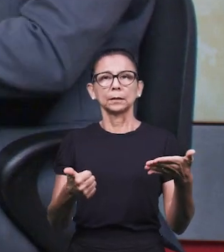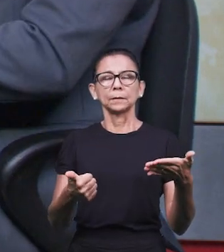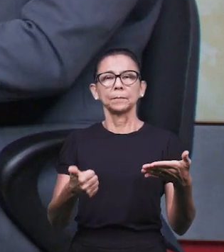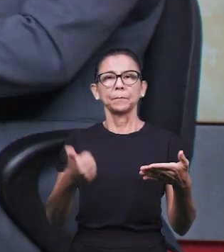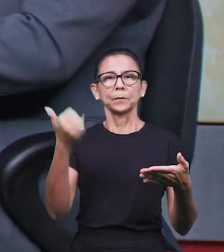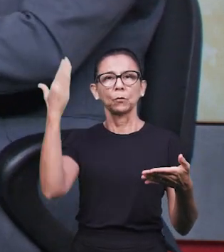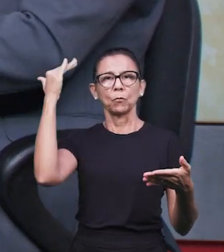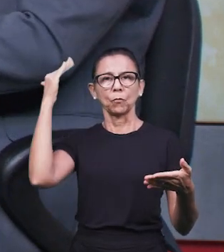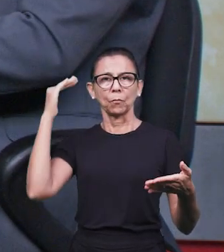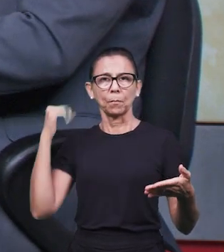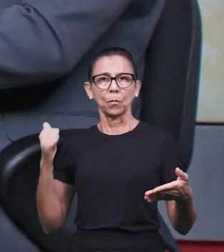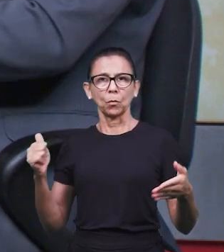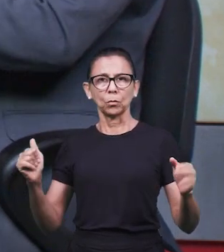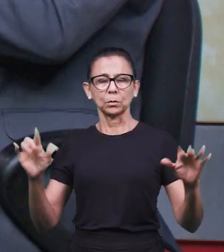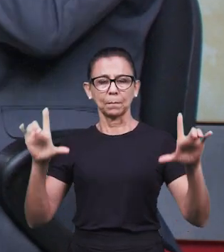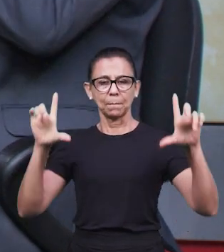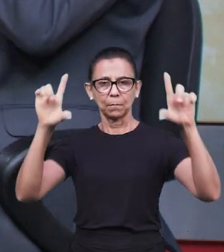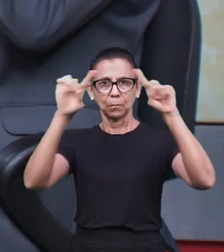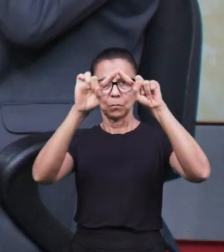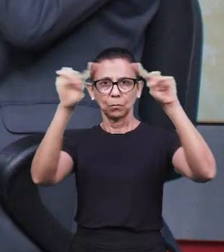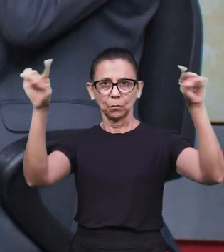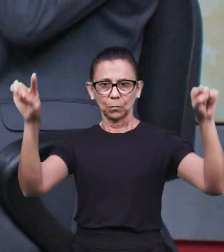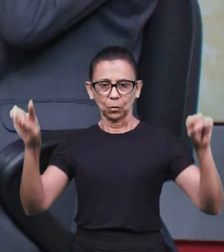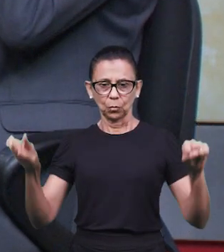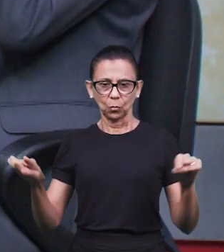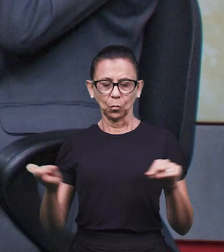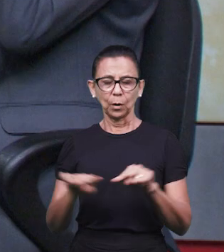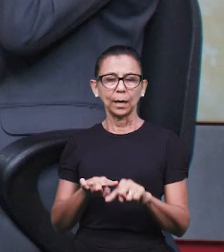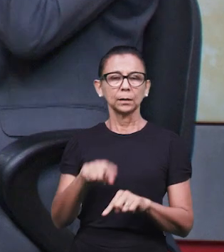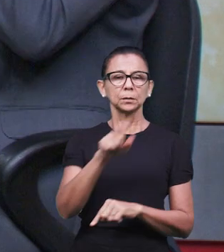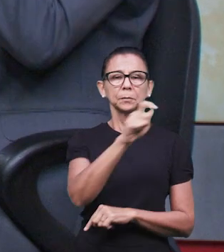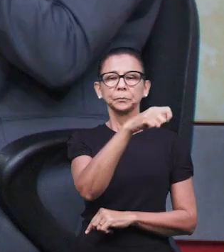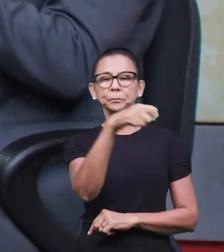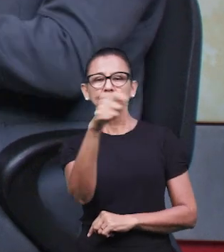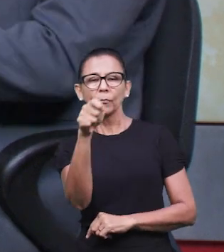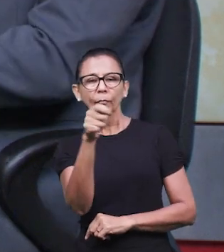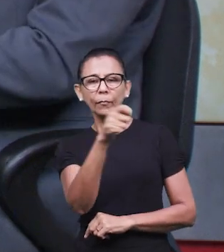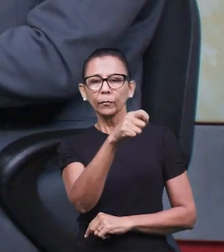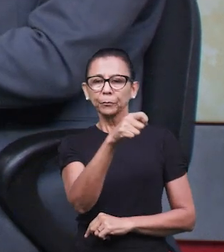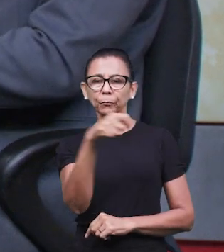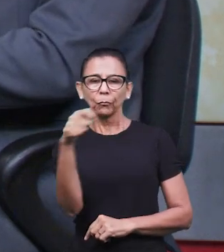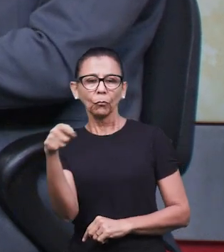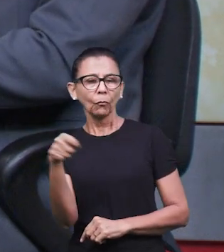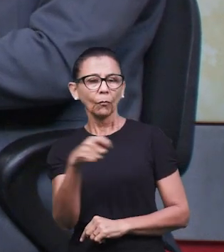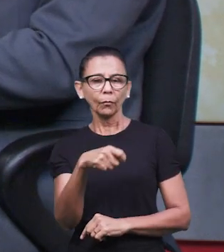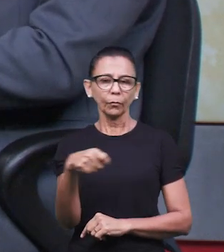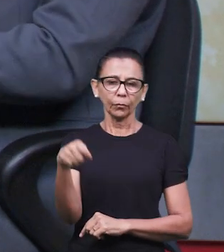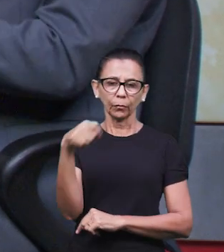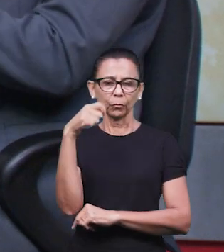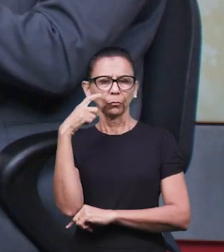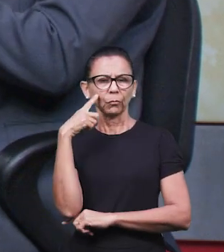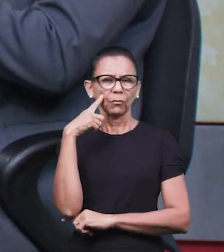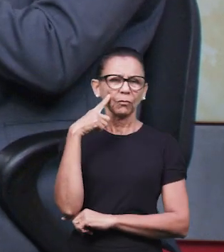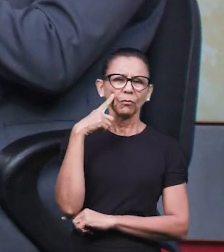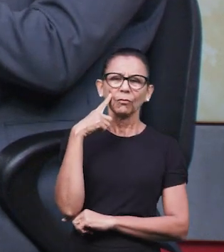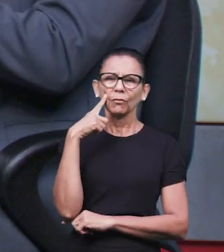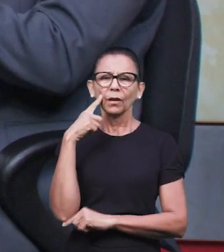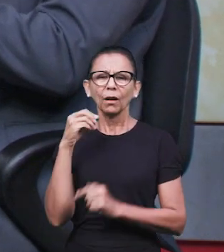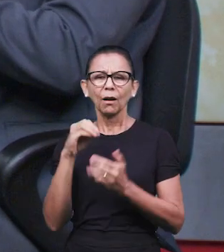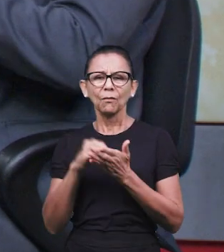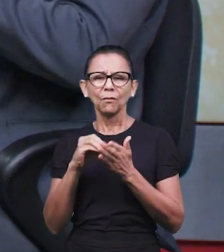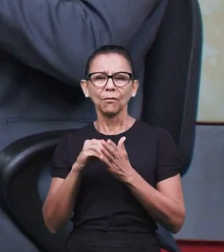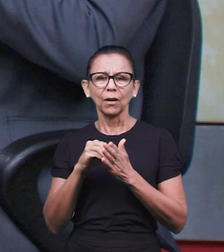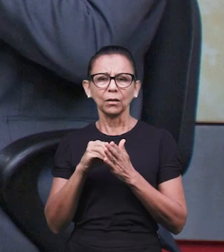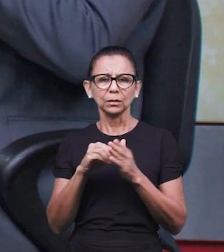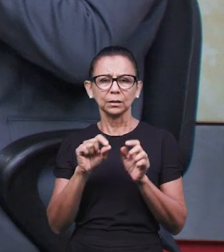né? Você vê que uma tela bonita sem a moldura, ela é bonita, mas ela fica, parece que completa,